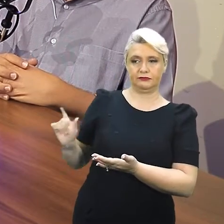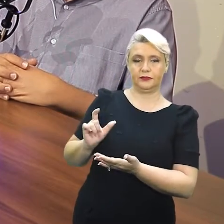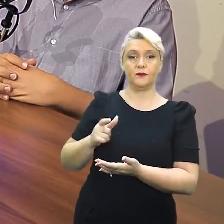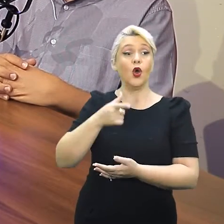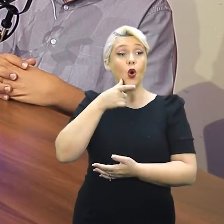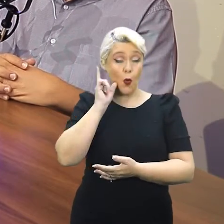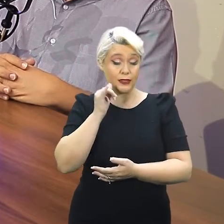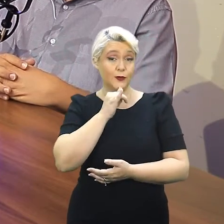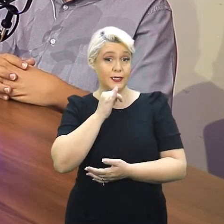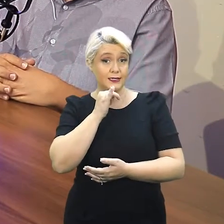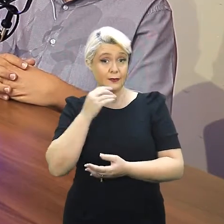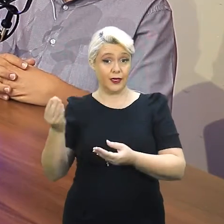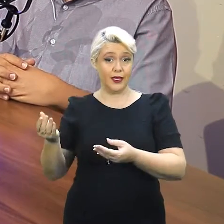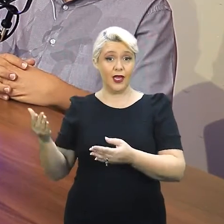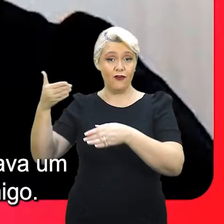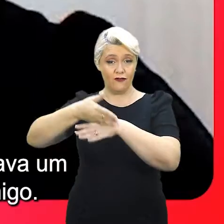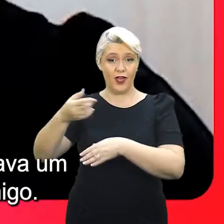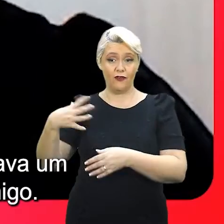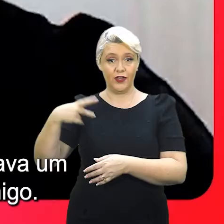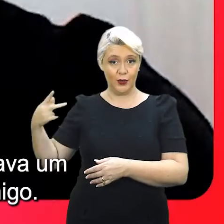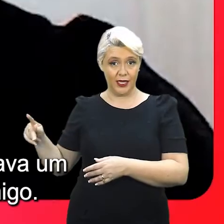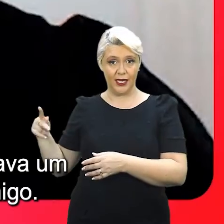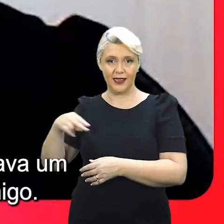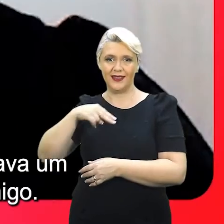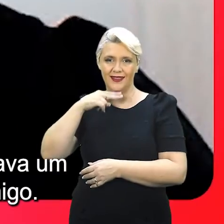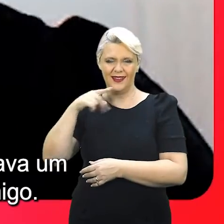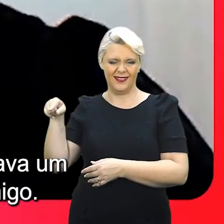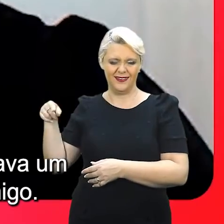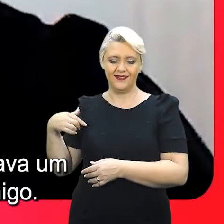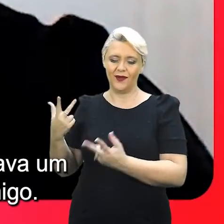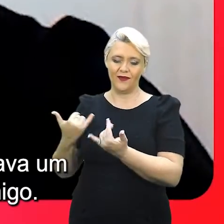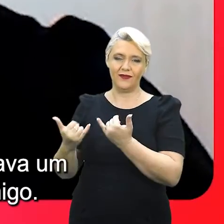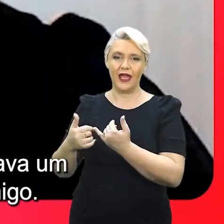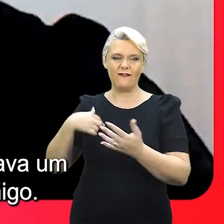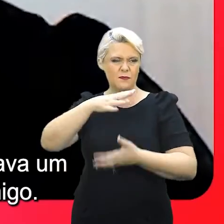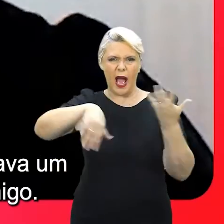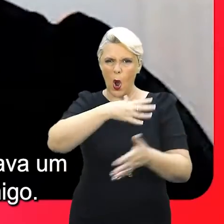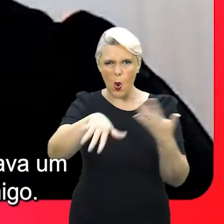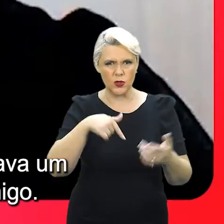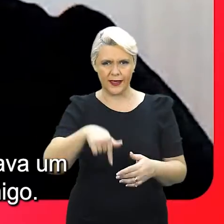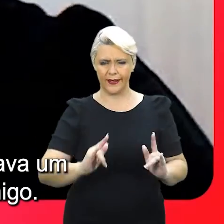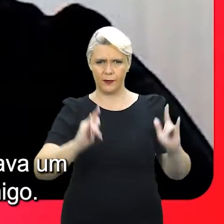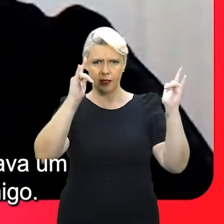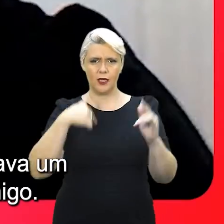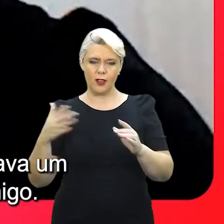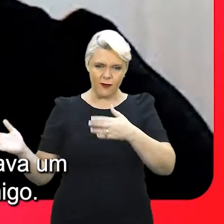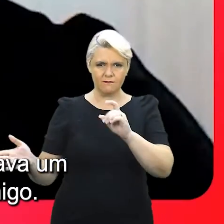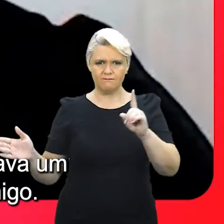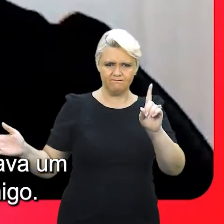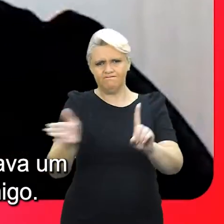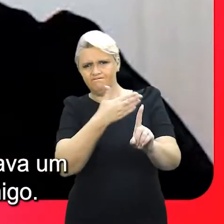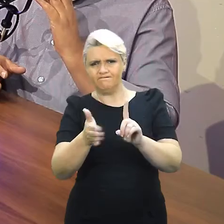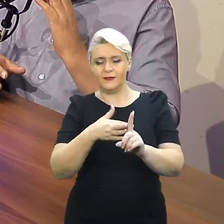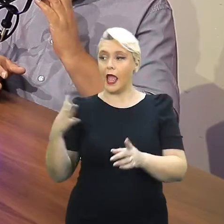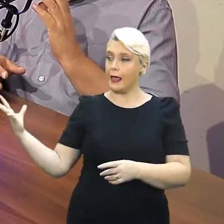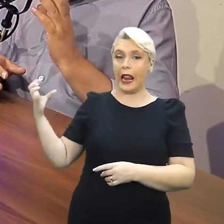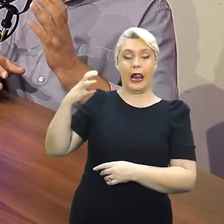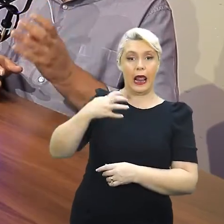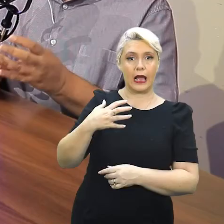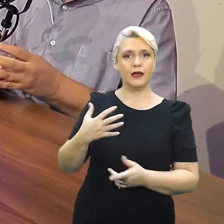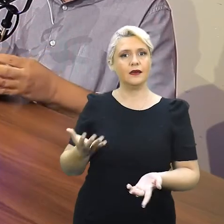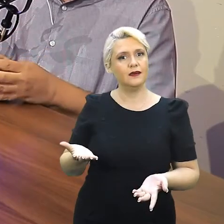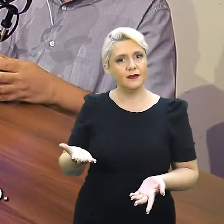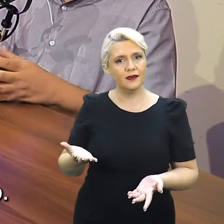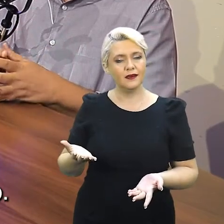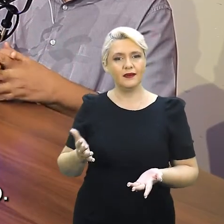Ontem, por exemplo, trouxe o filho dele aqui, o filho dele fez uma bagunça aqui no meu apartamento, aí eu dava um tapa na bunda do filho dele, ele brigava comigo. O filho